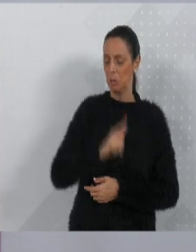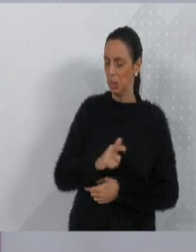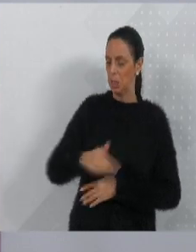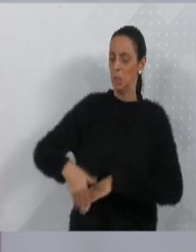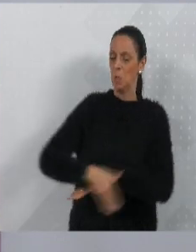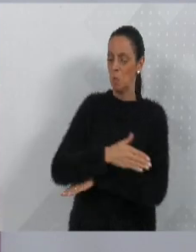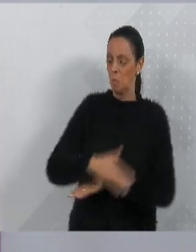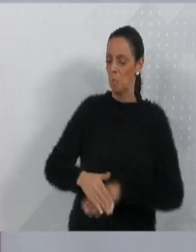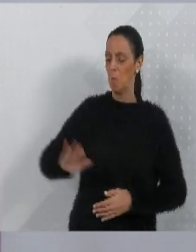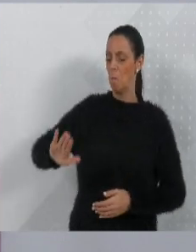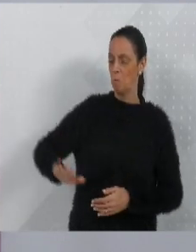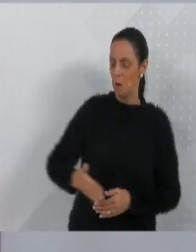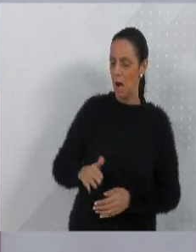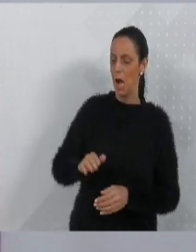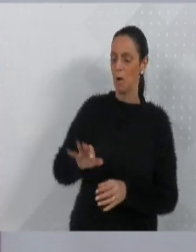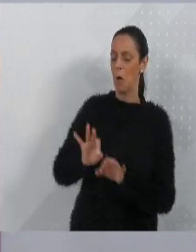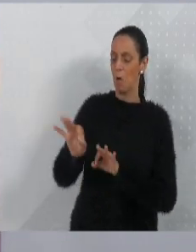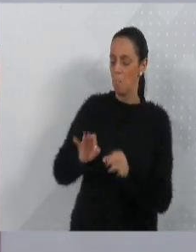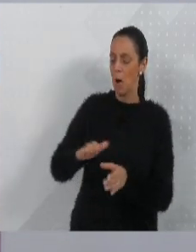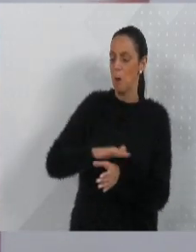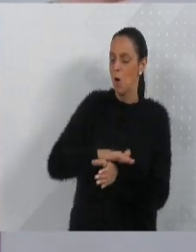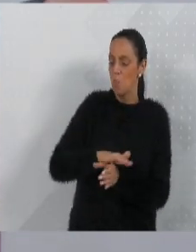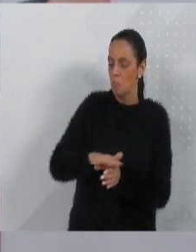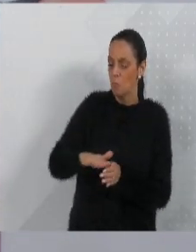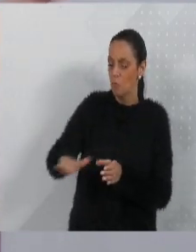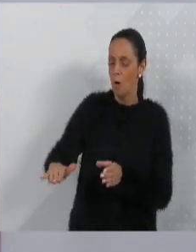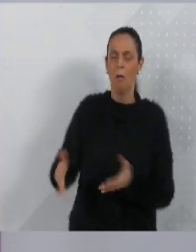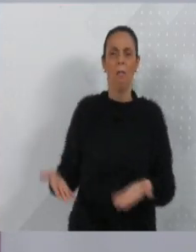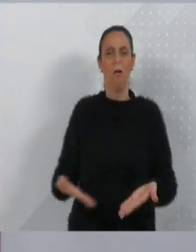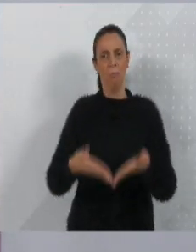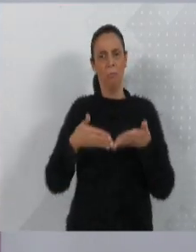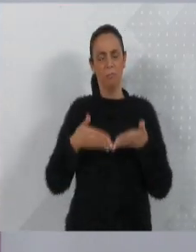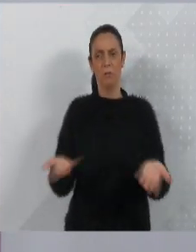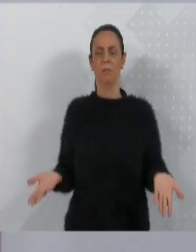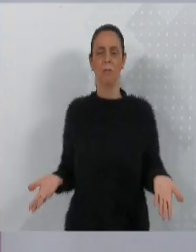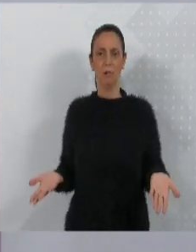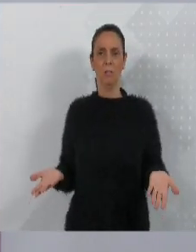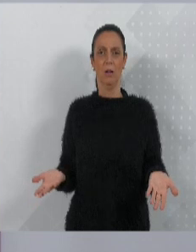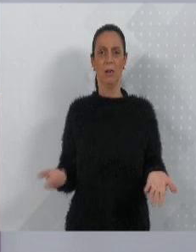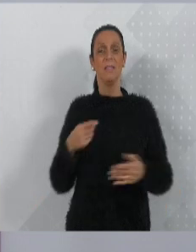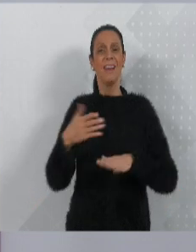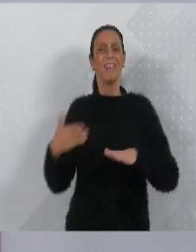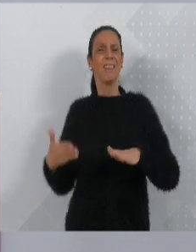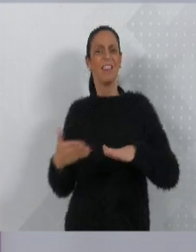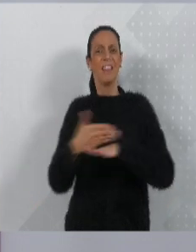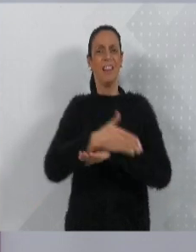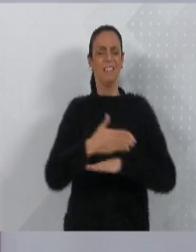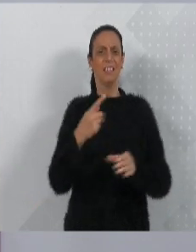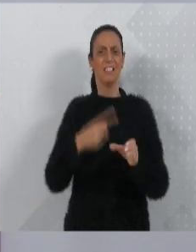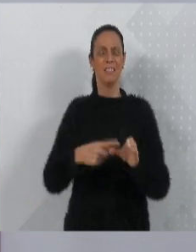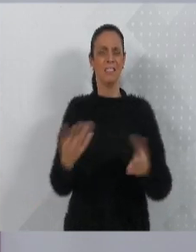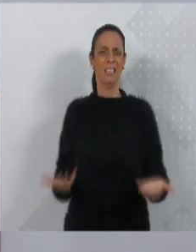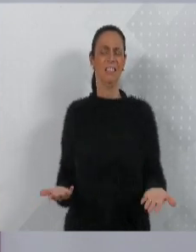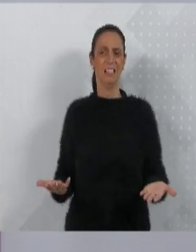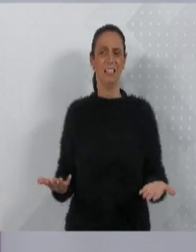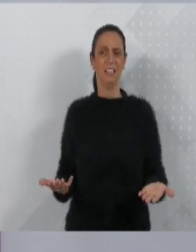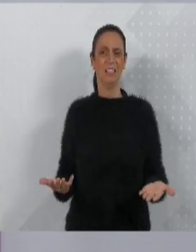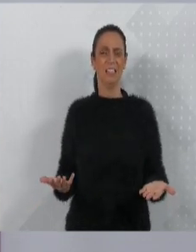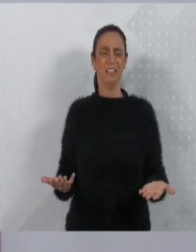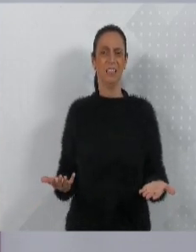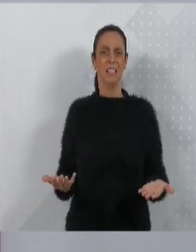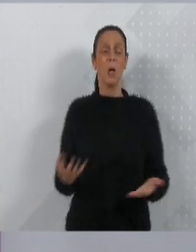buraco tá então senhores isso ali é o portal da cidade cara é entrada passa ali